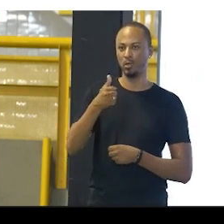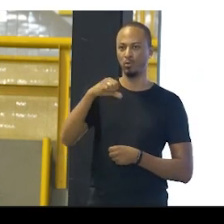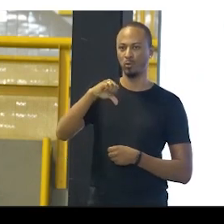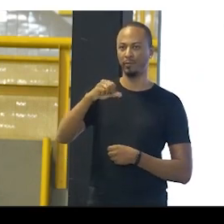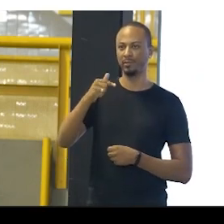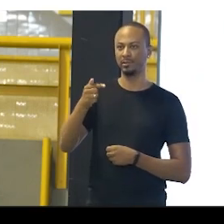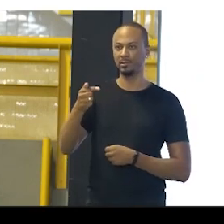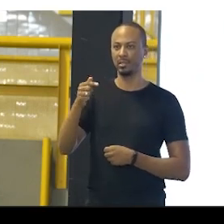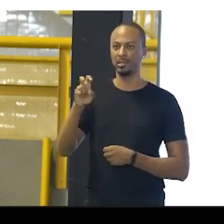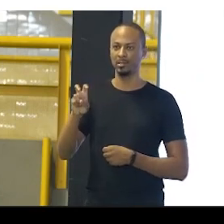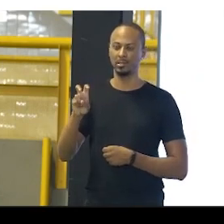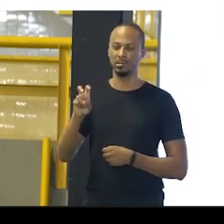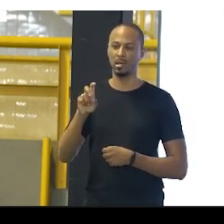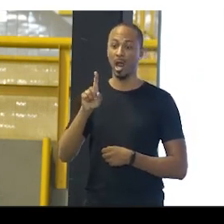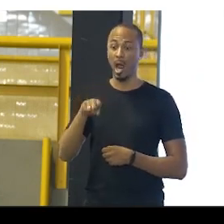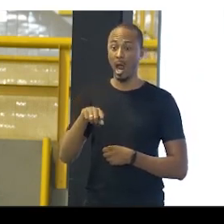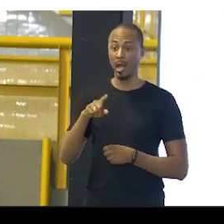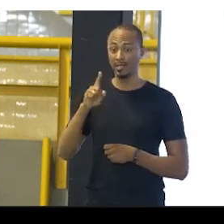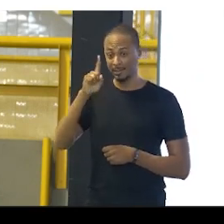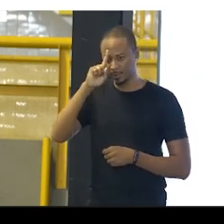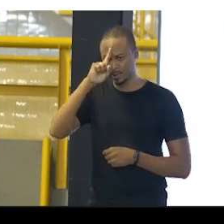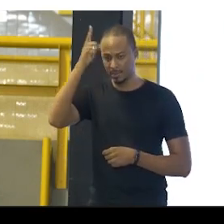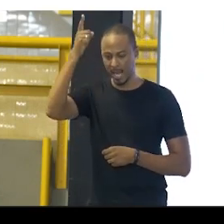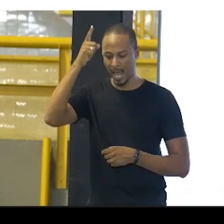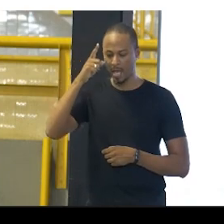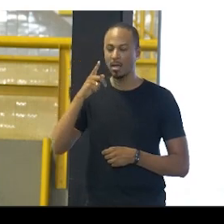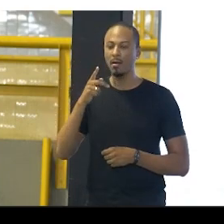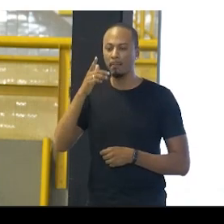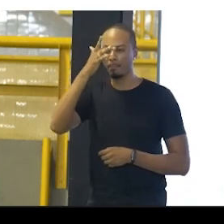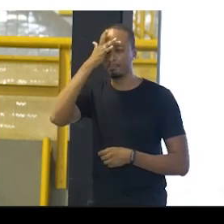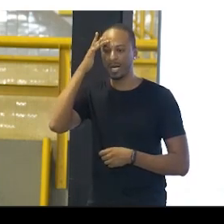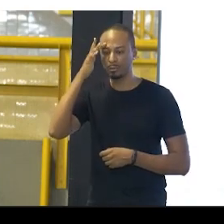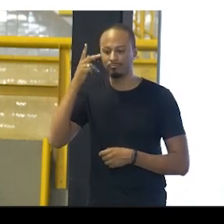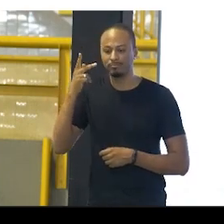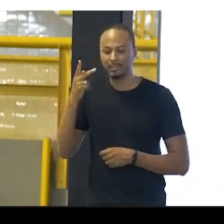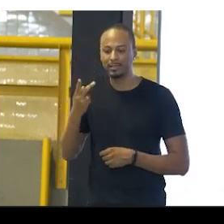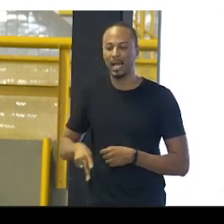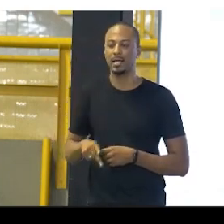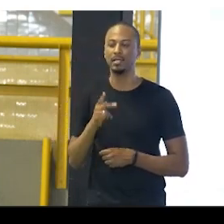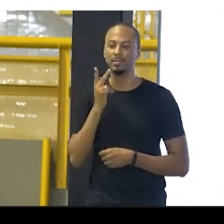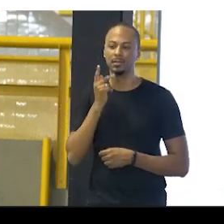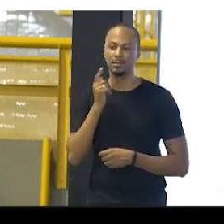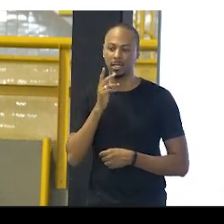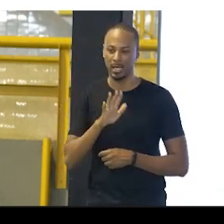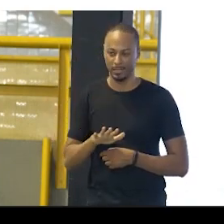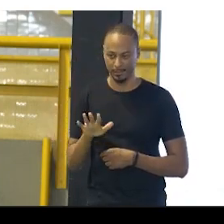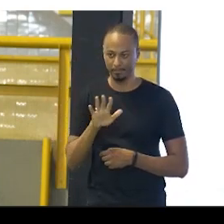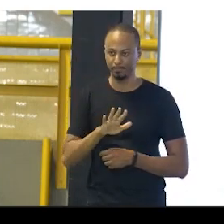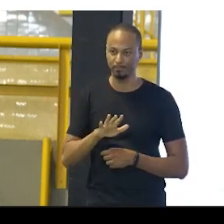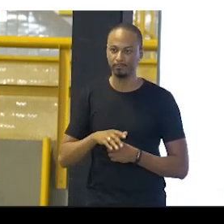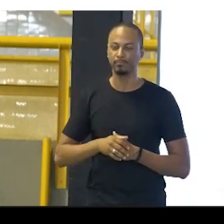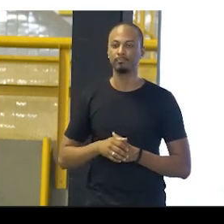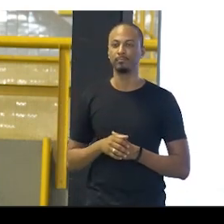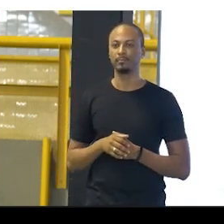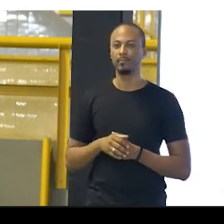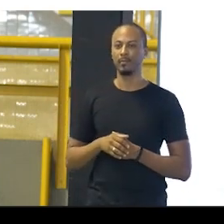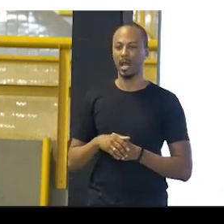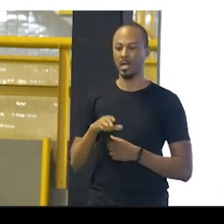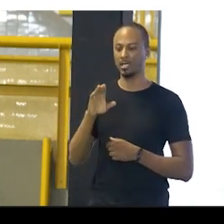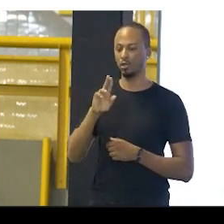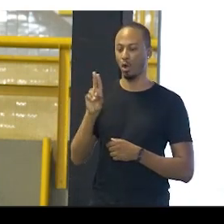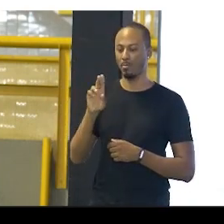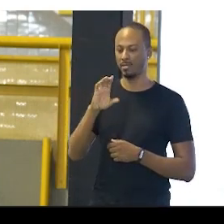Iniciativa de um cearense que ocupava o cargo de ministro das Minas e Energia, César Carlos